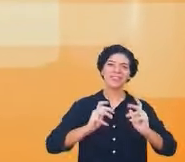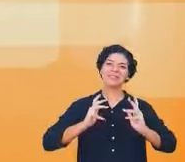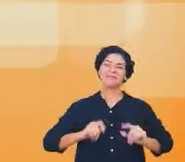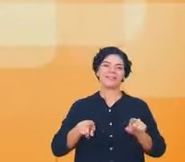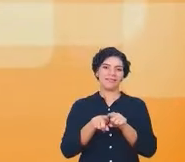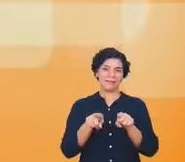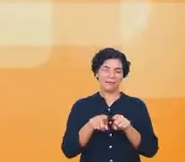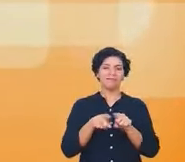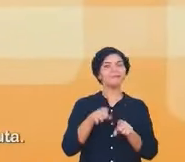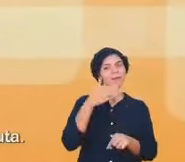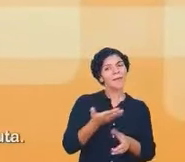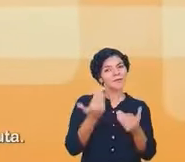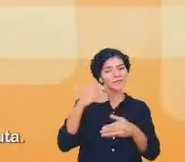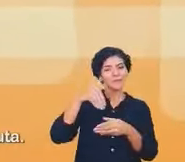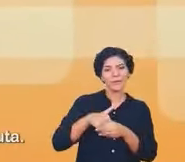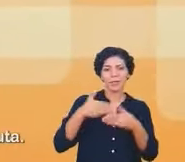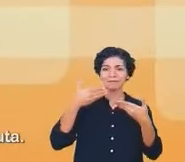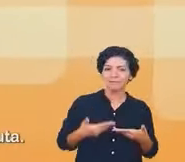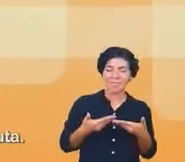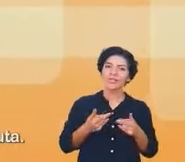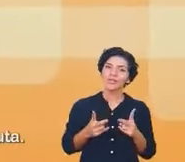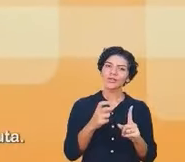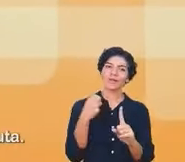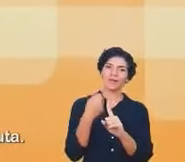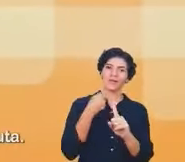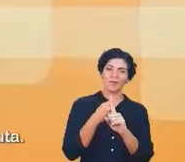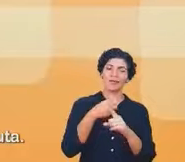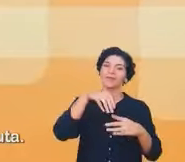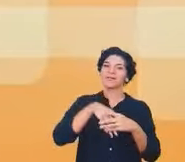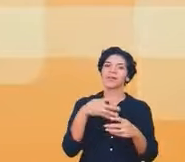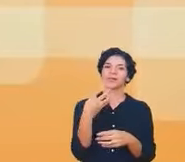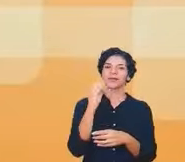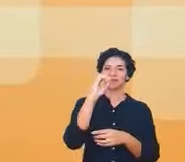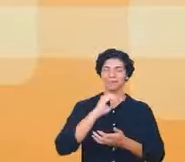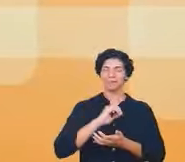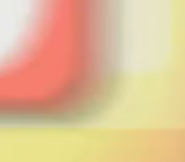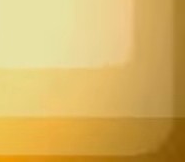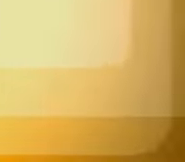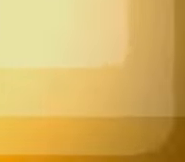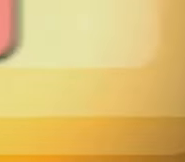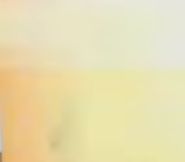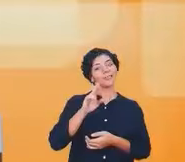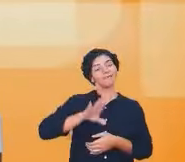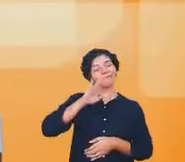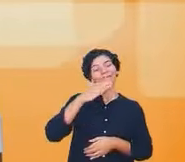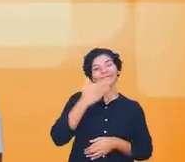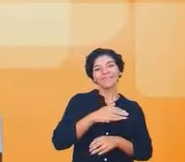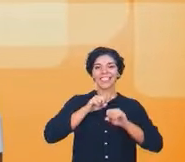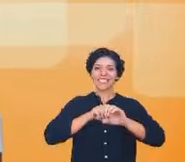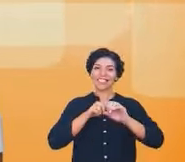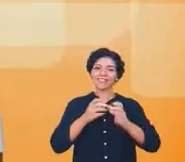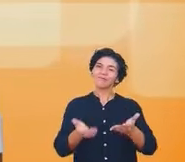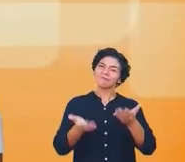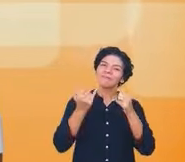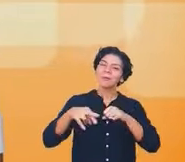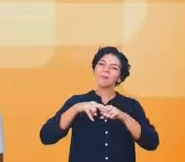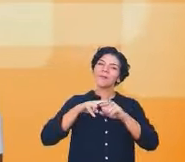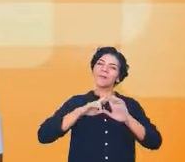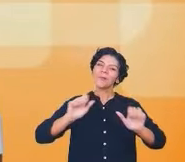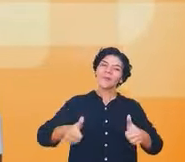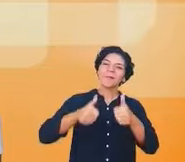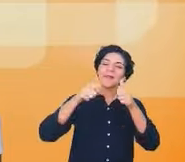educação e saneamento básico. Peço seu voto para continuar nesta luta. Vote 40. Sou a Flávia da Educação. Vamos fazer